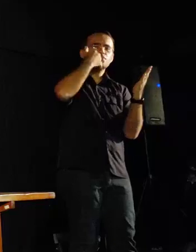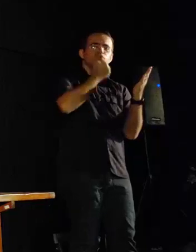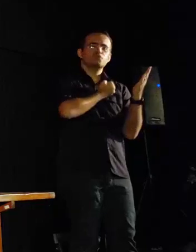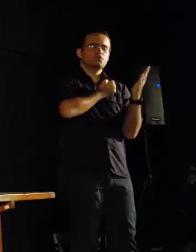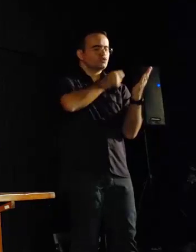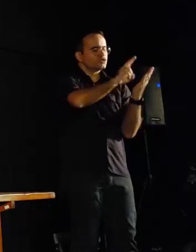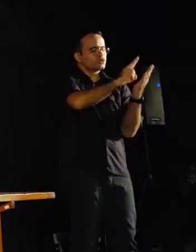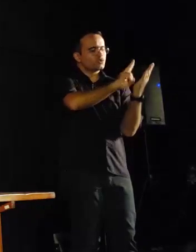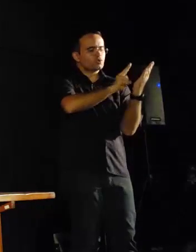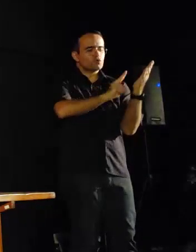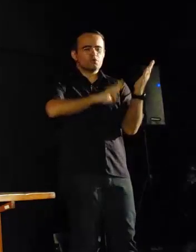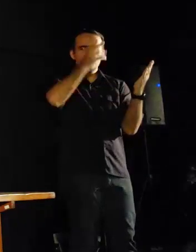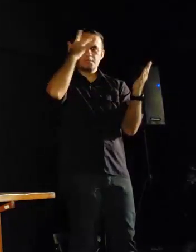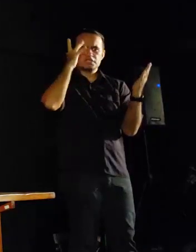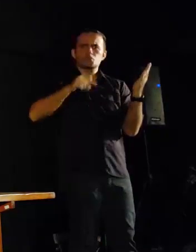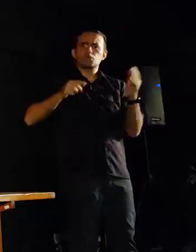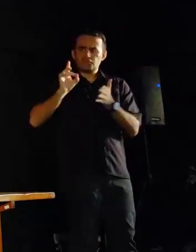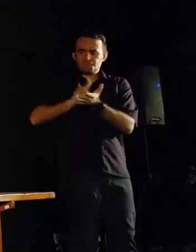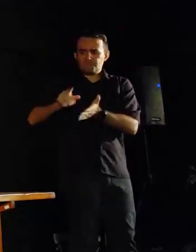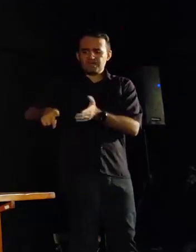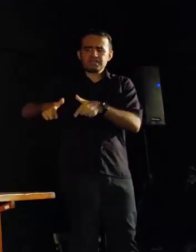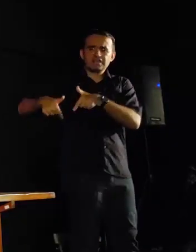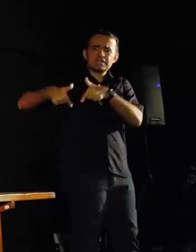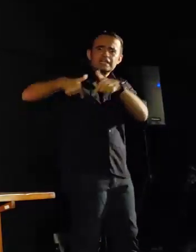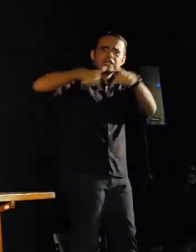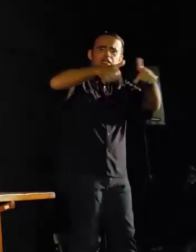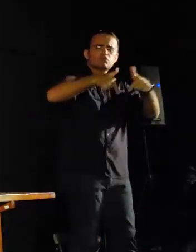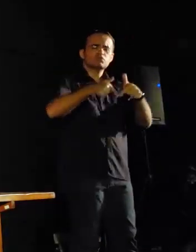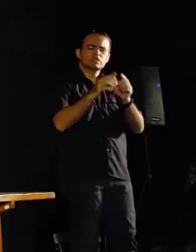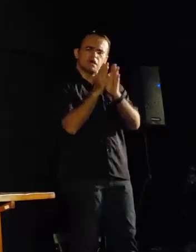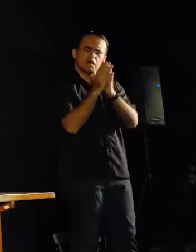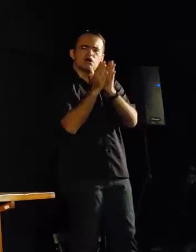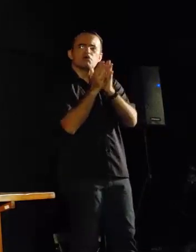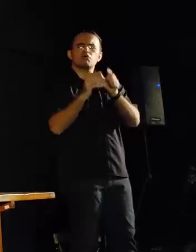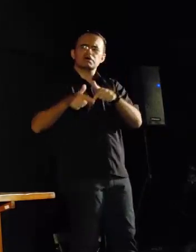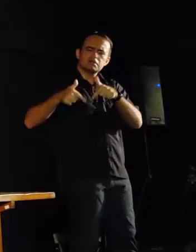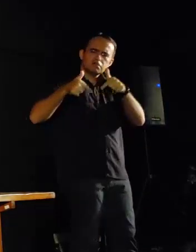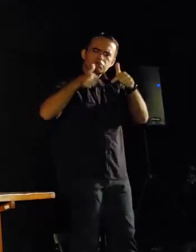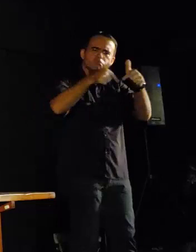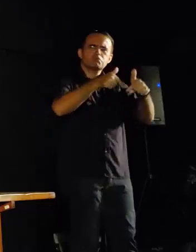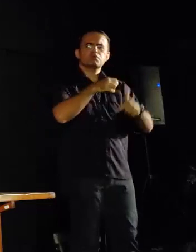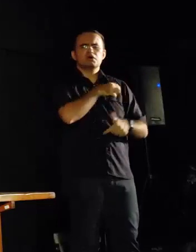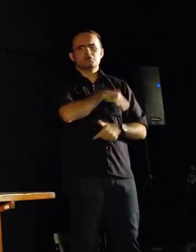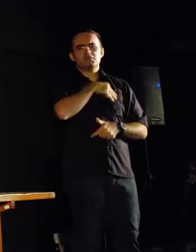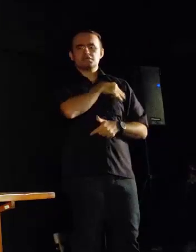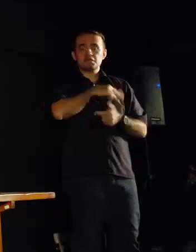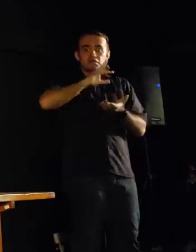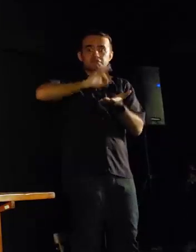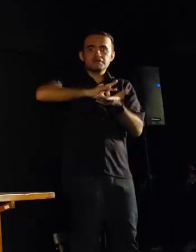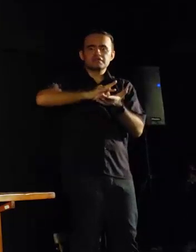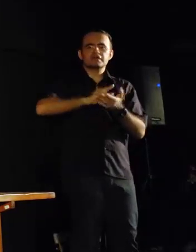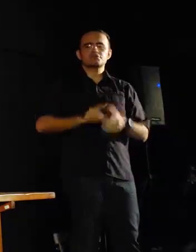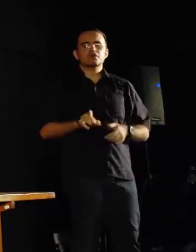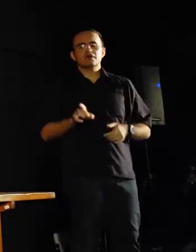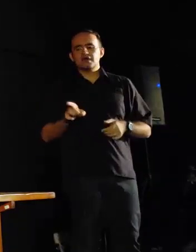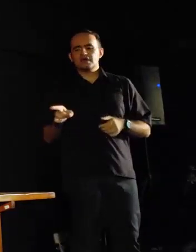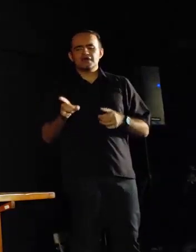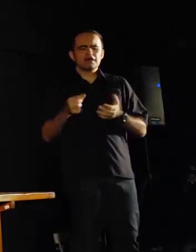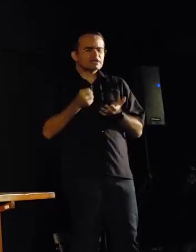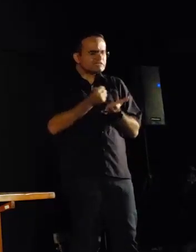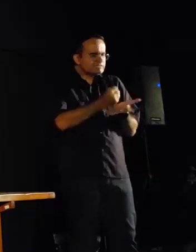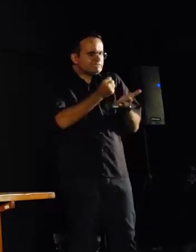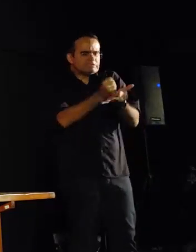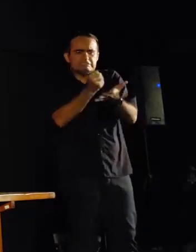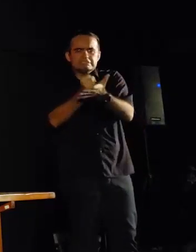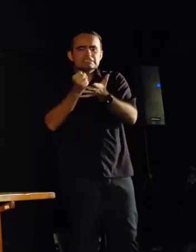um engajamento efetivo. E ela ensinou para a gente uma noção sem limite de solidariedade,